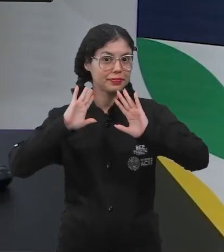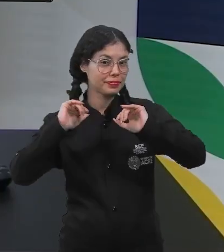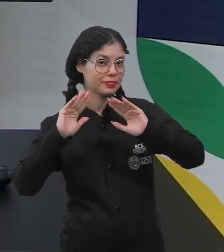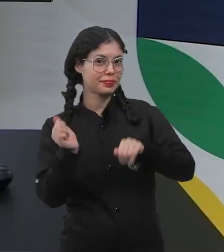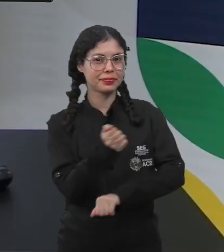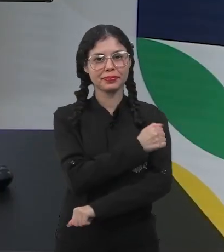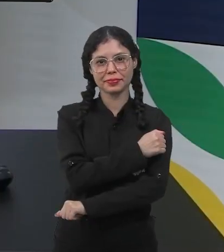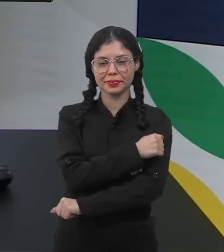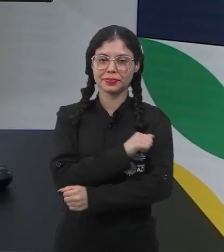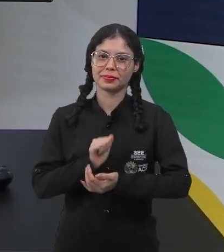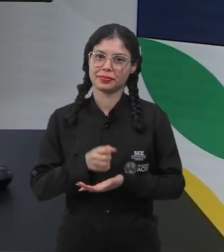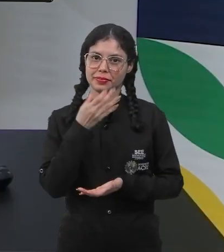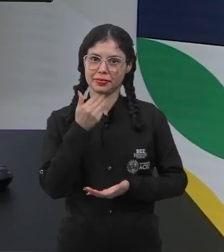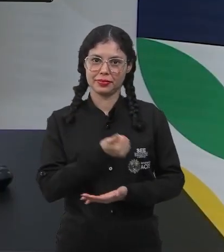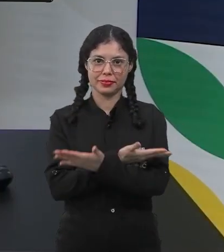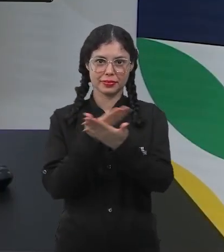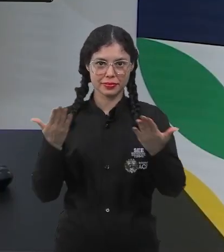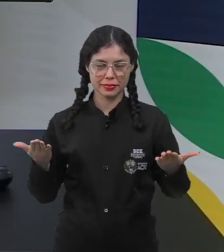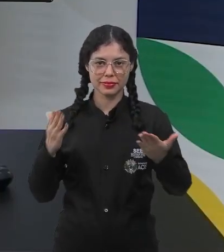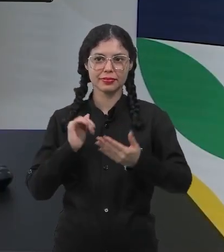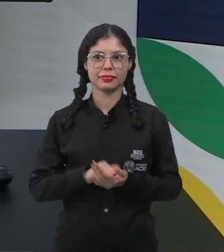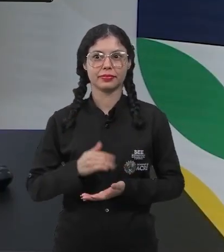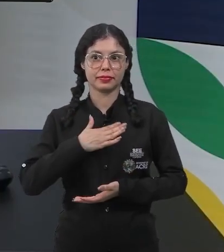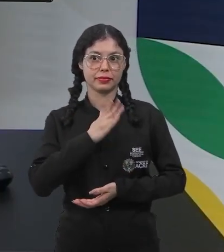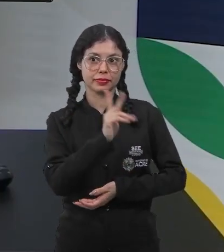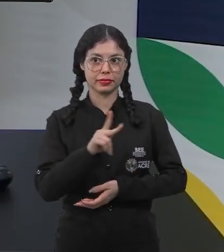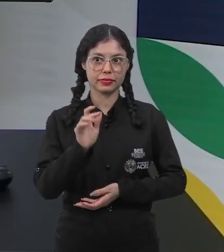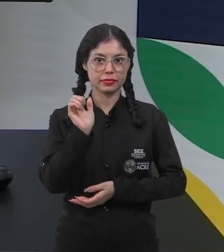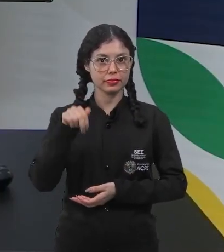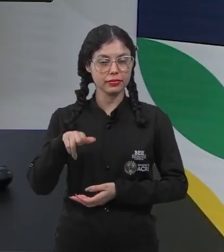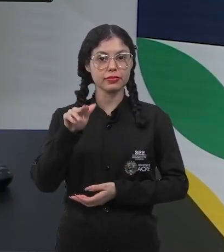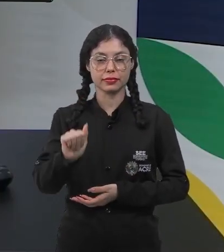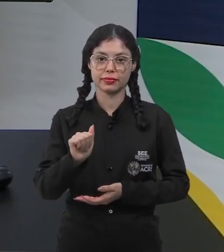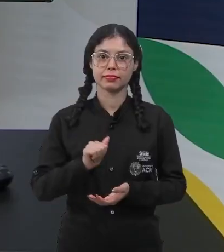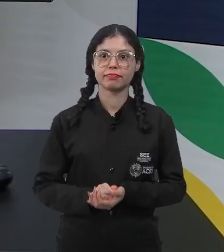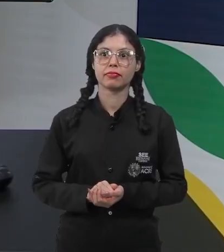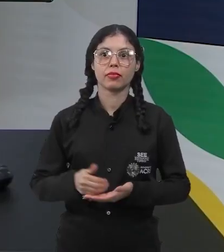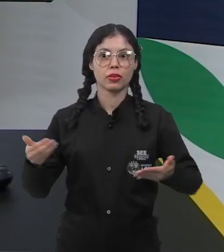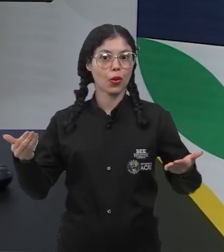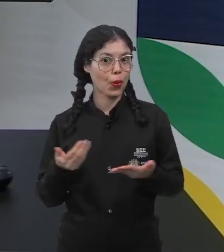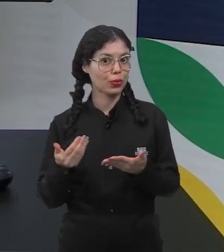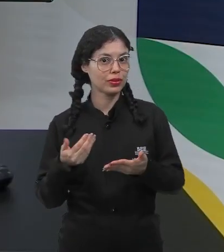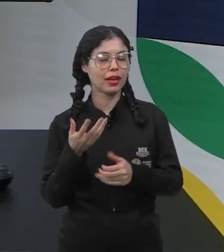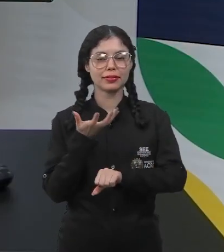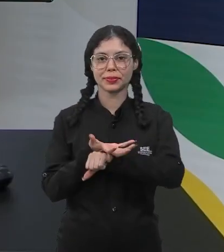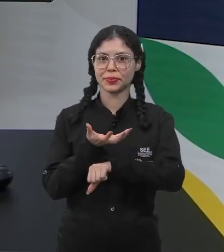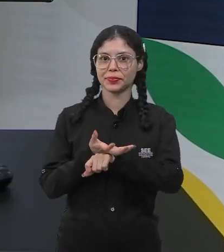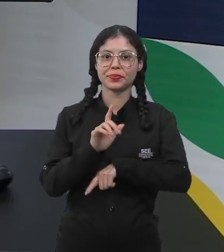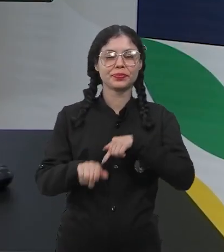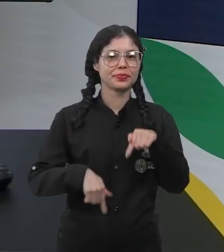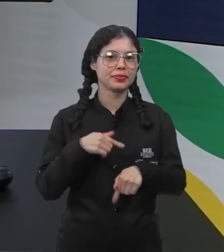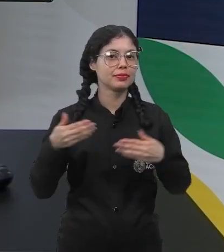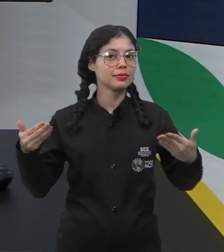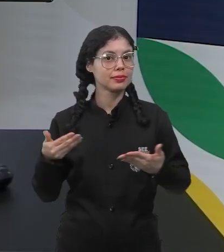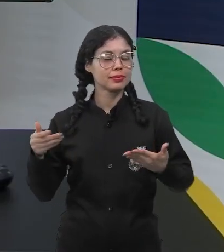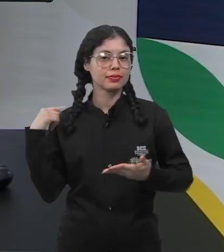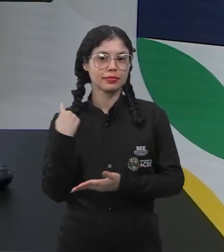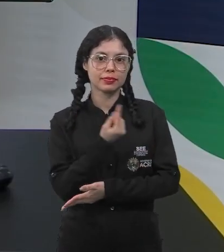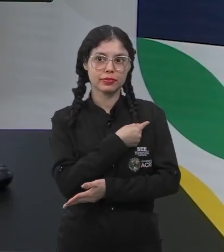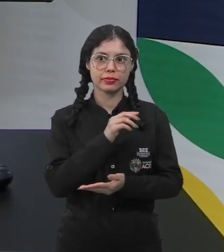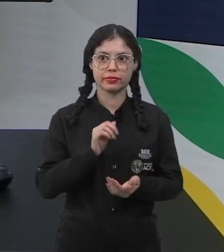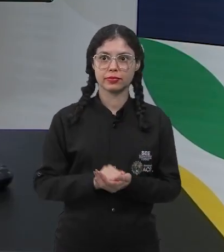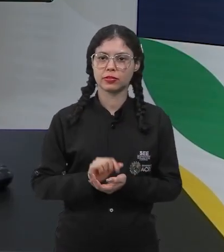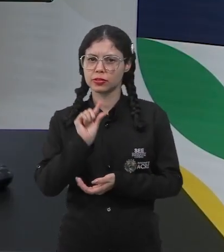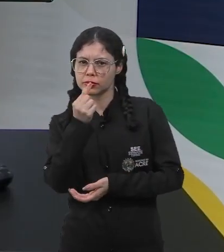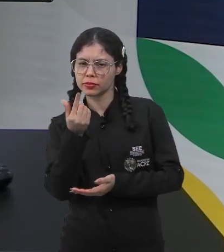Olá, estudante, tudo bem com vocês? Eu sou a professora Ana Caroline, com componente de Química, e hoje nós vamos estudar